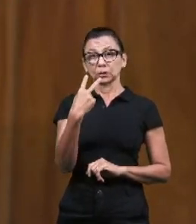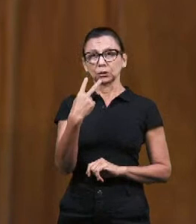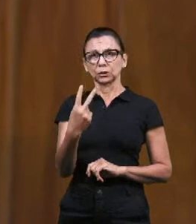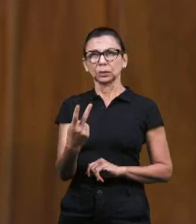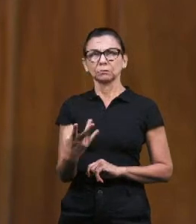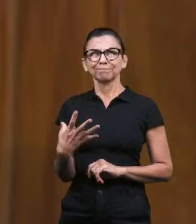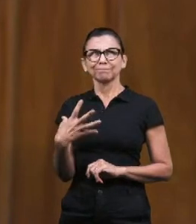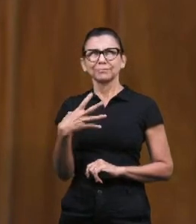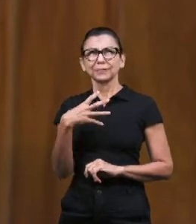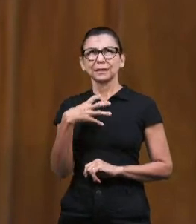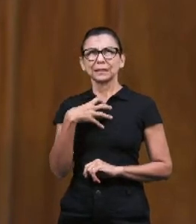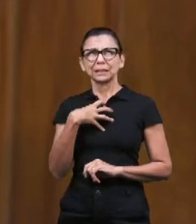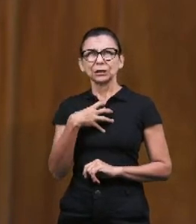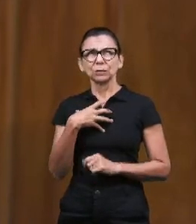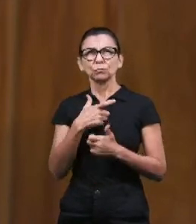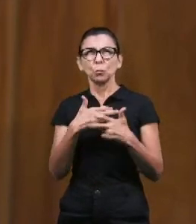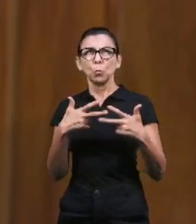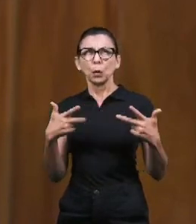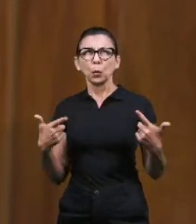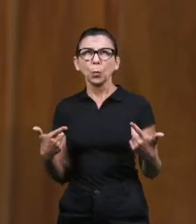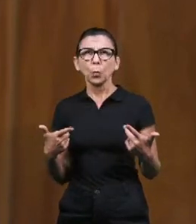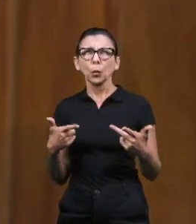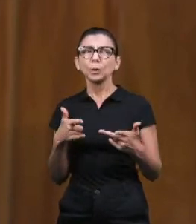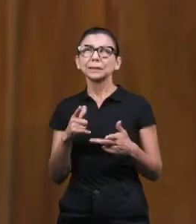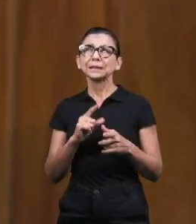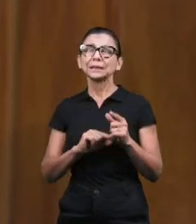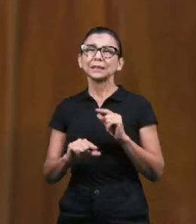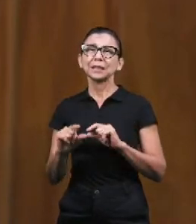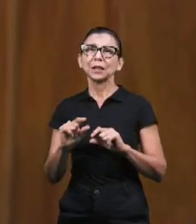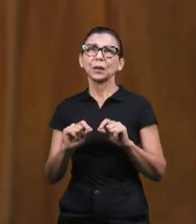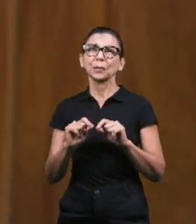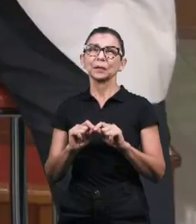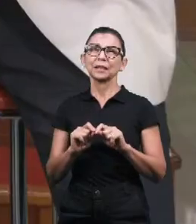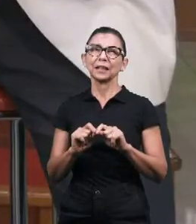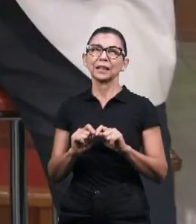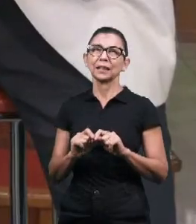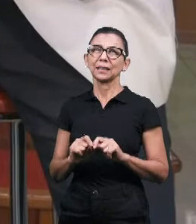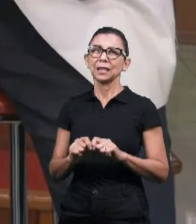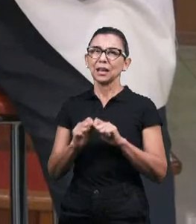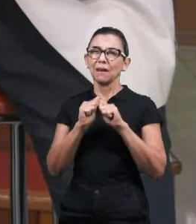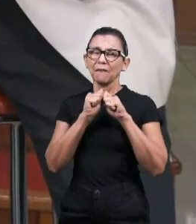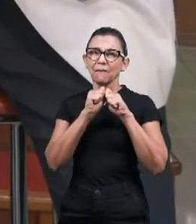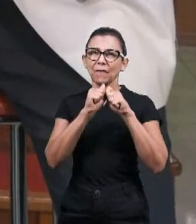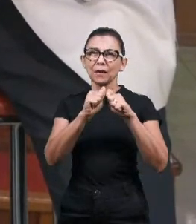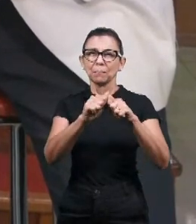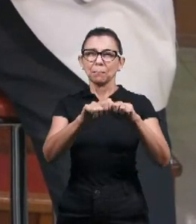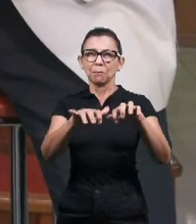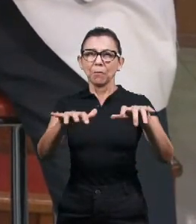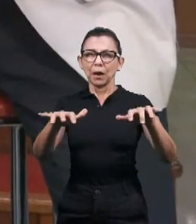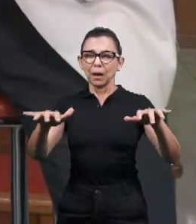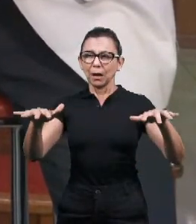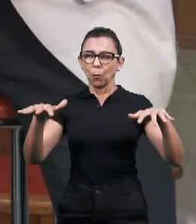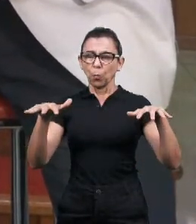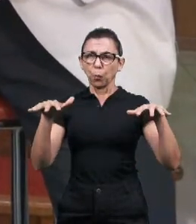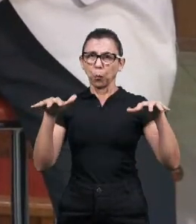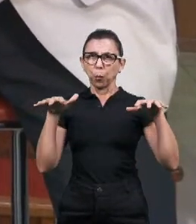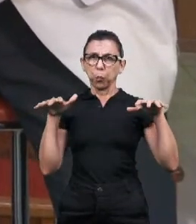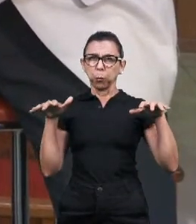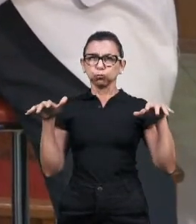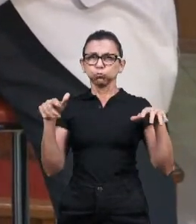bom tempo não sentem, que é olhar aquela imagem com esses bancos aqui, assentos aqui